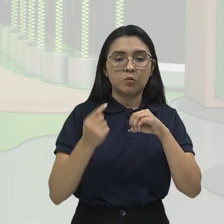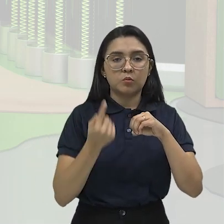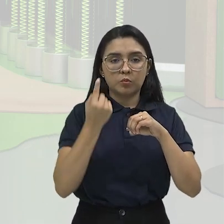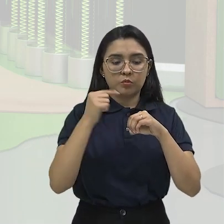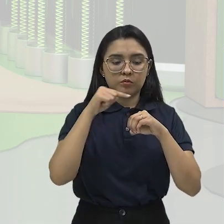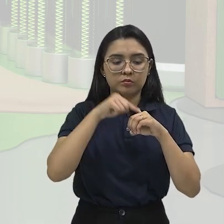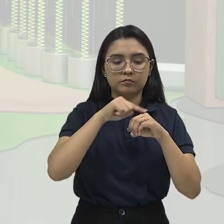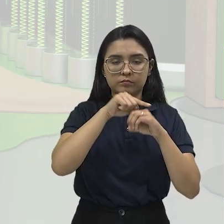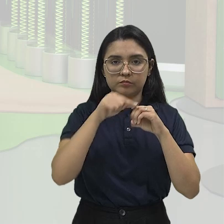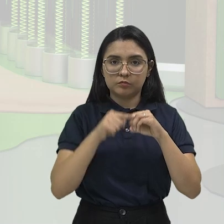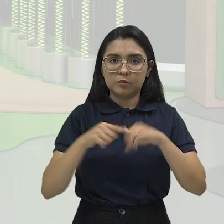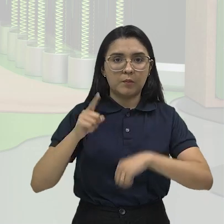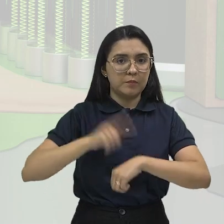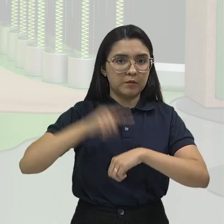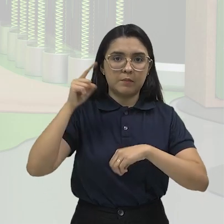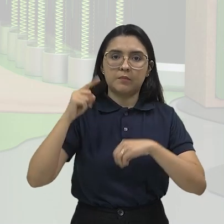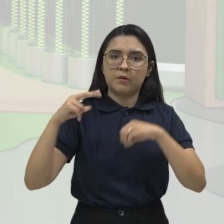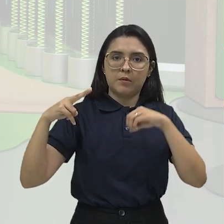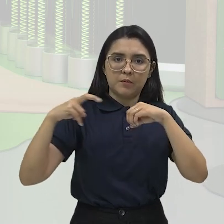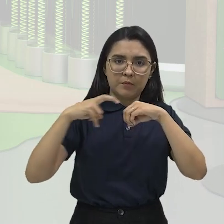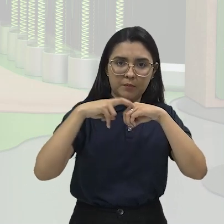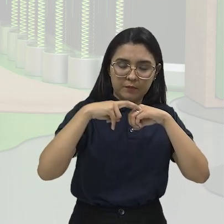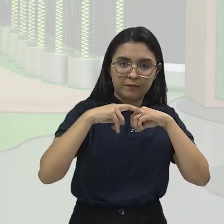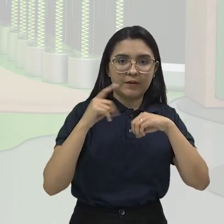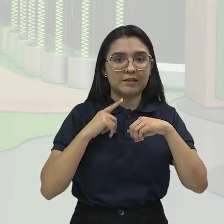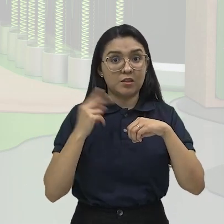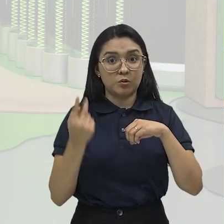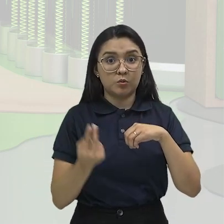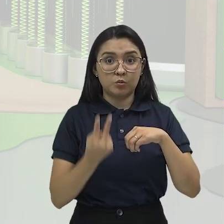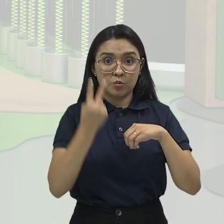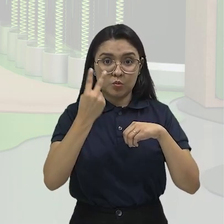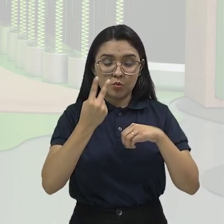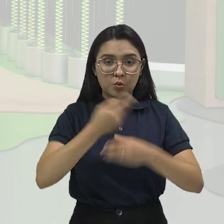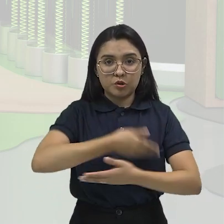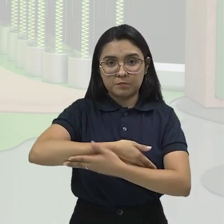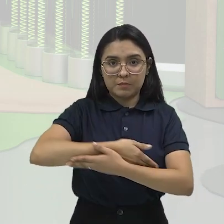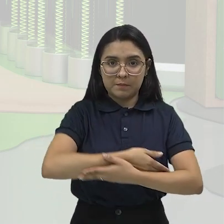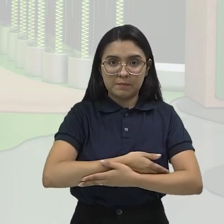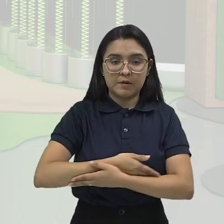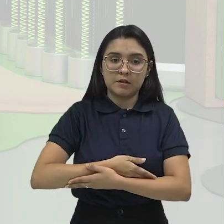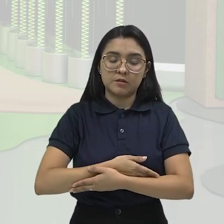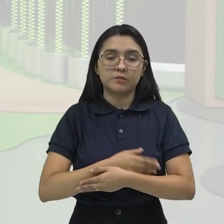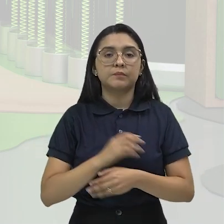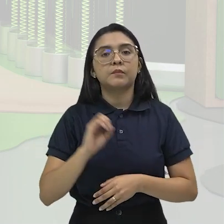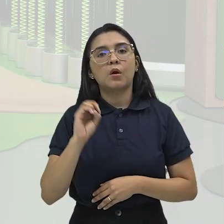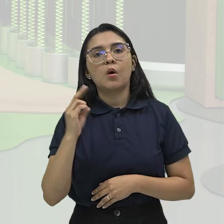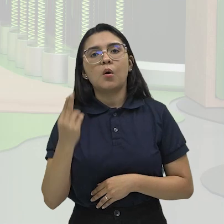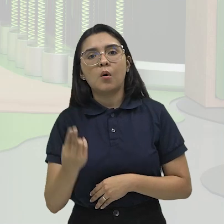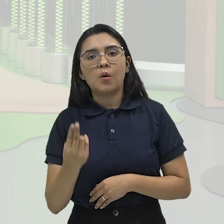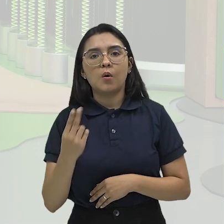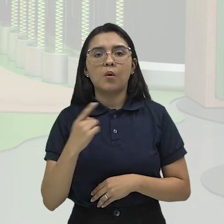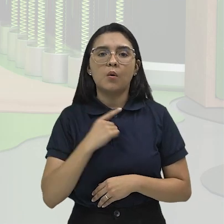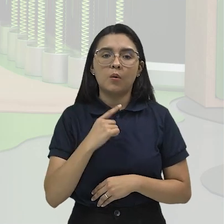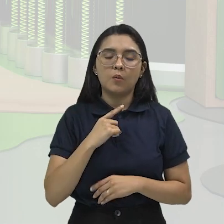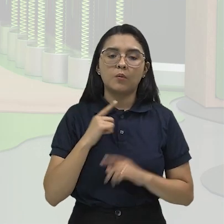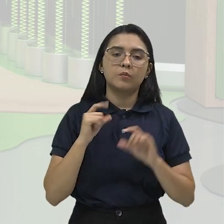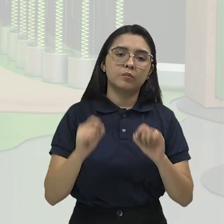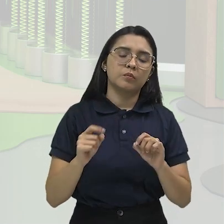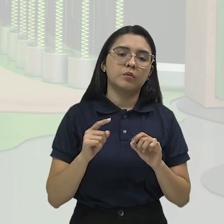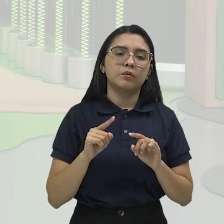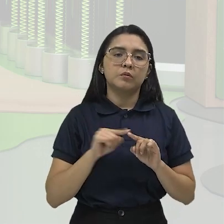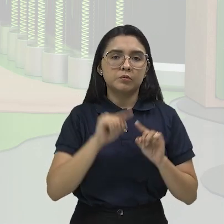óvulo ao mesmo tempo, e aí a gente vai ter 2 crianças idênticas, ou essa mulher, em um ciclo